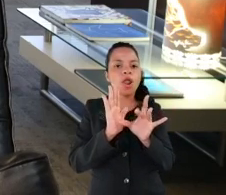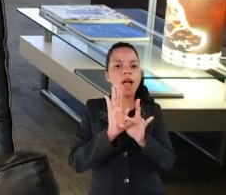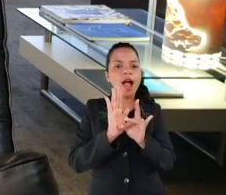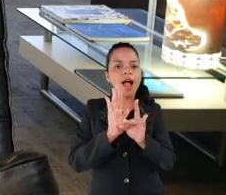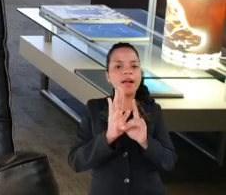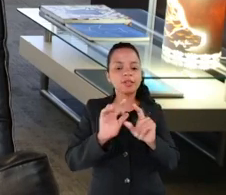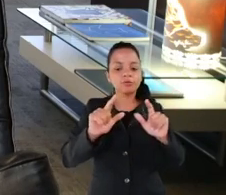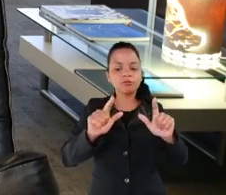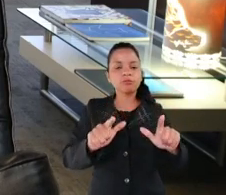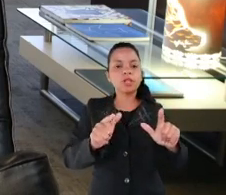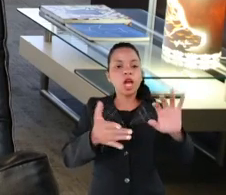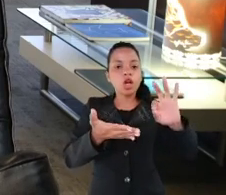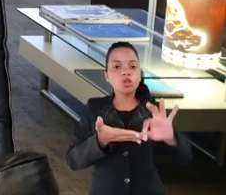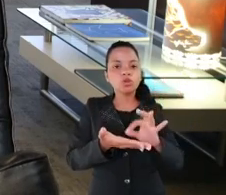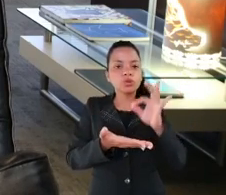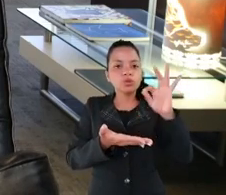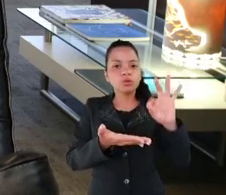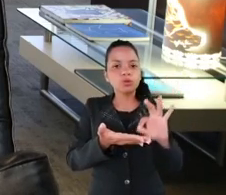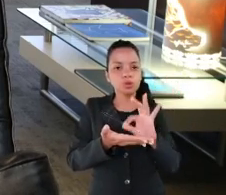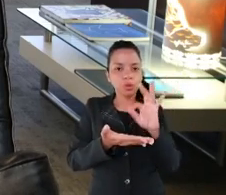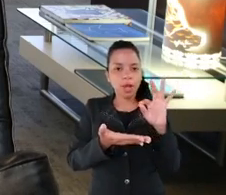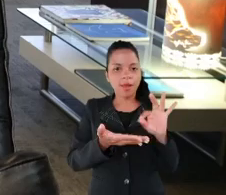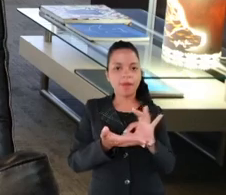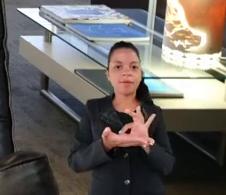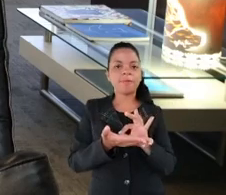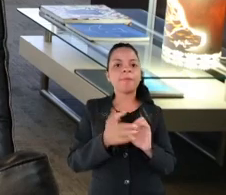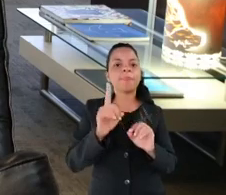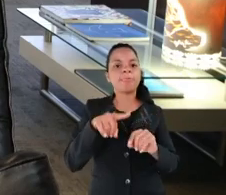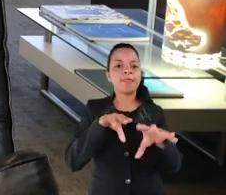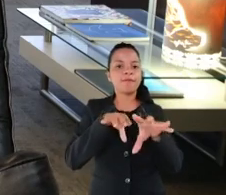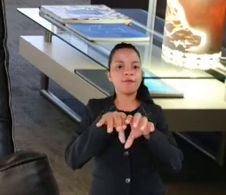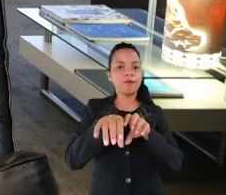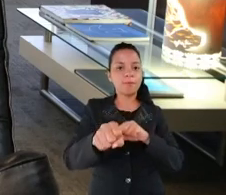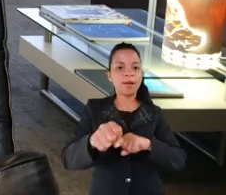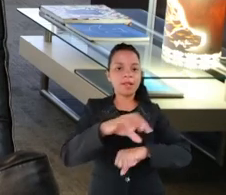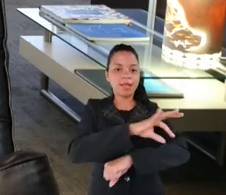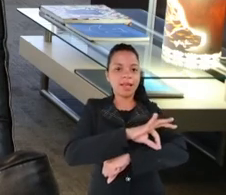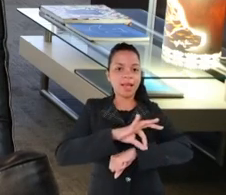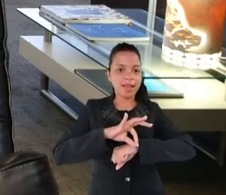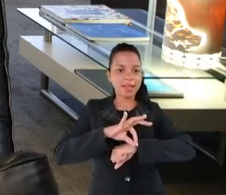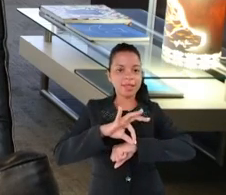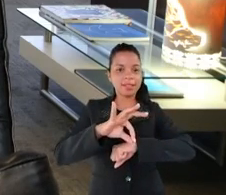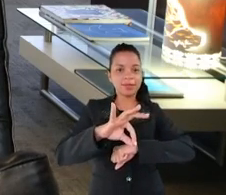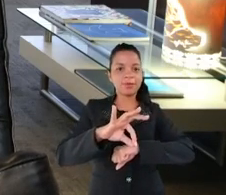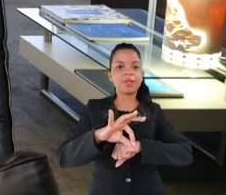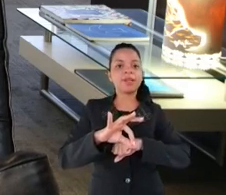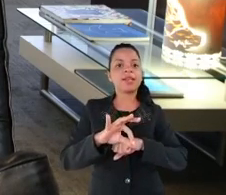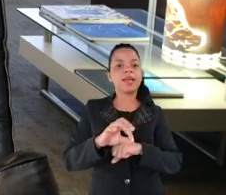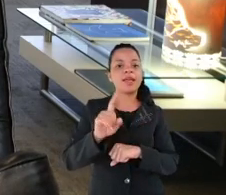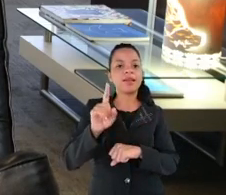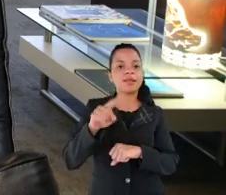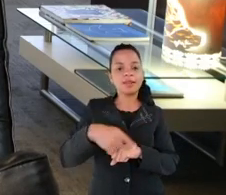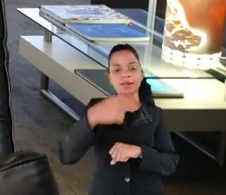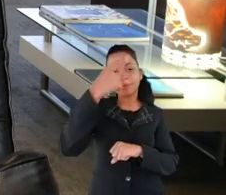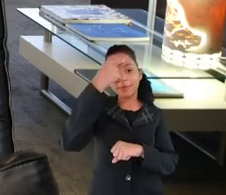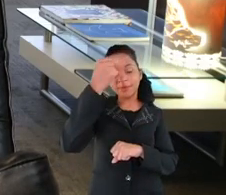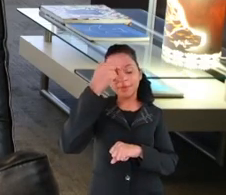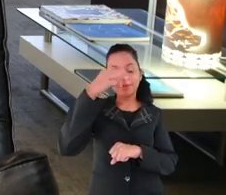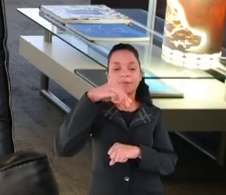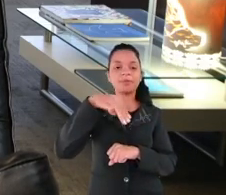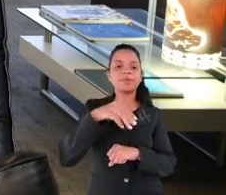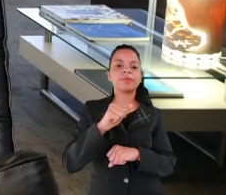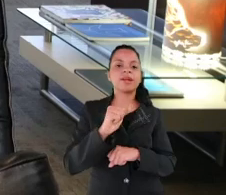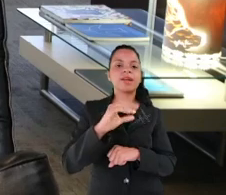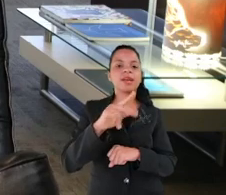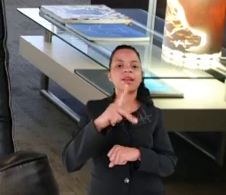de poliéster. Ela é formada em arquitetura e urbanismo pela Universidade Presbiteriana Mackenzie, São Paulo.